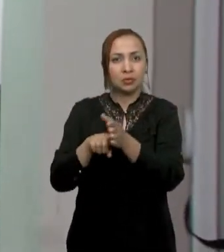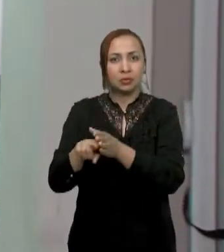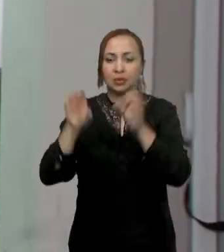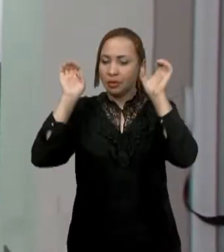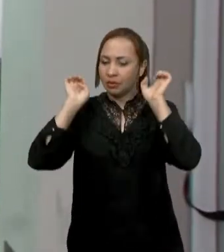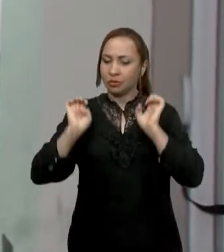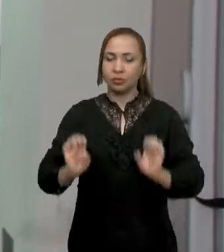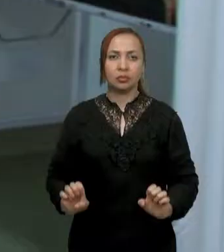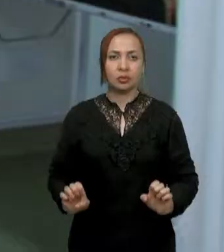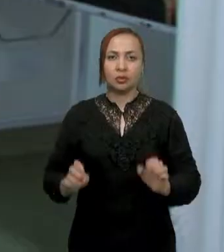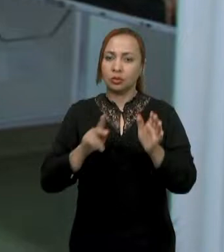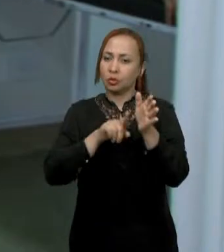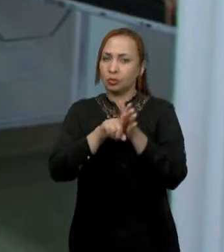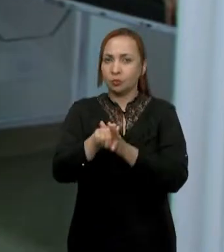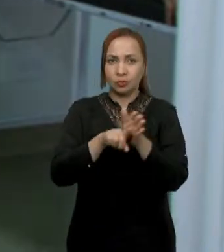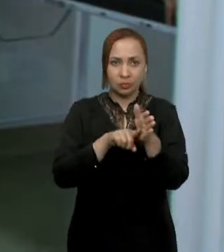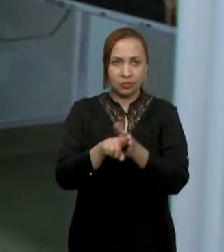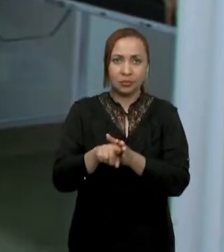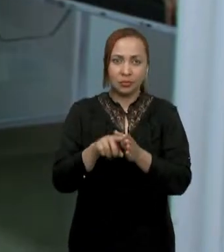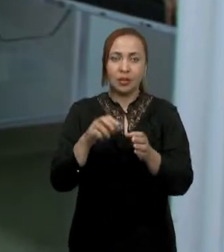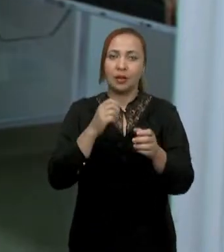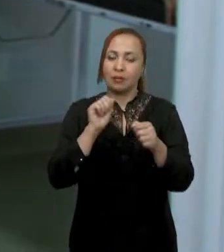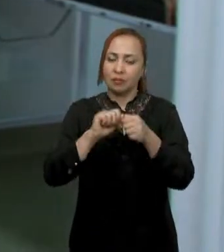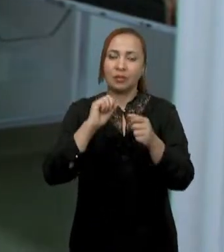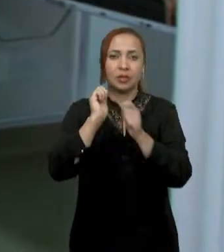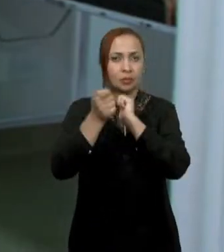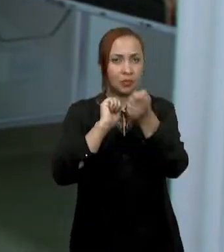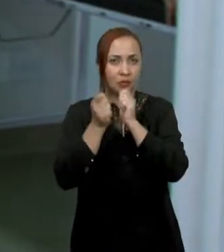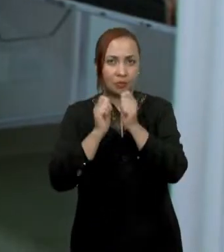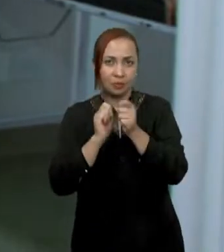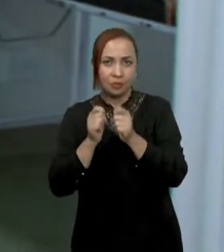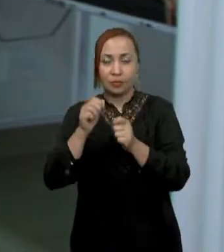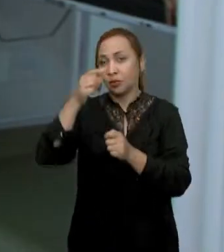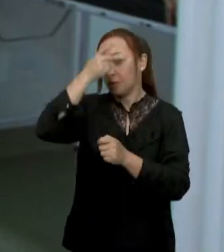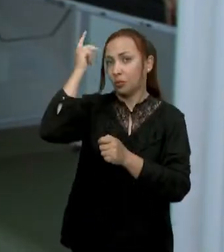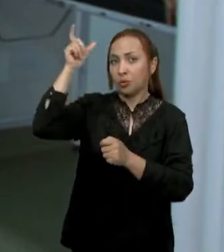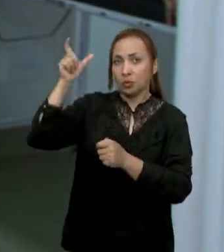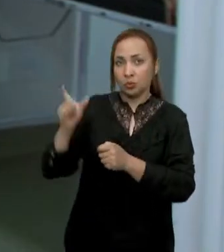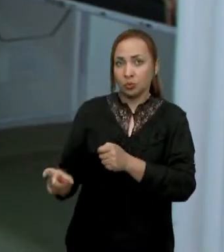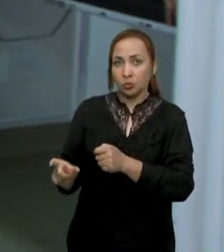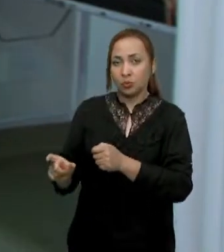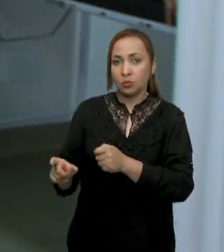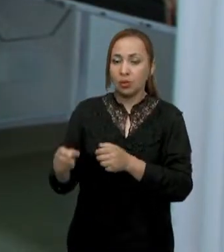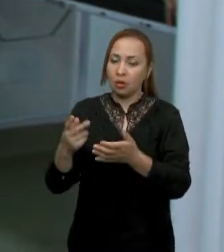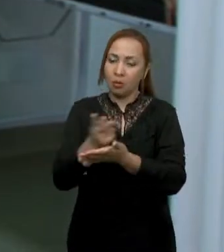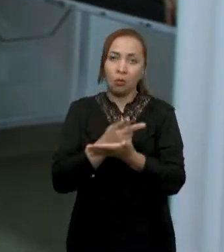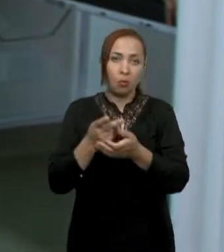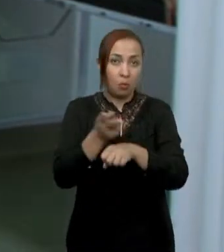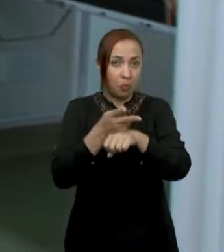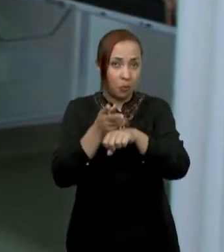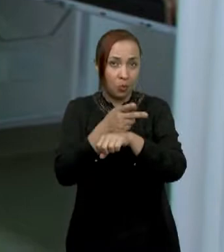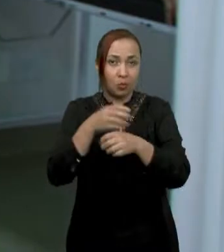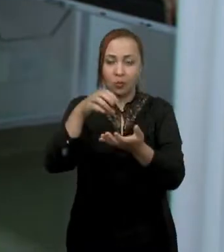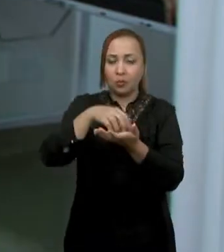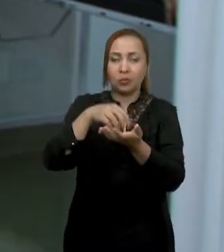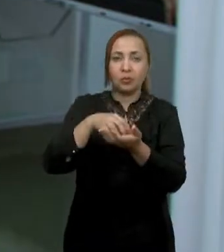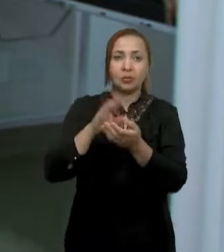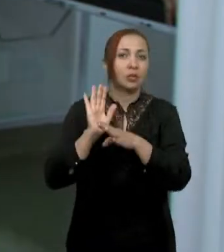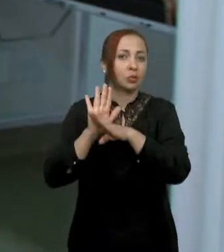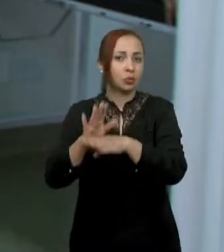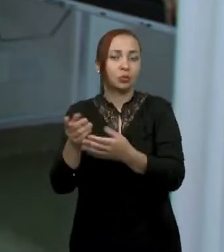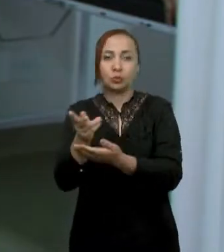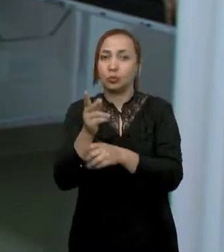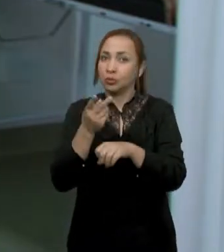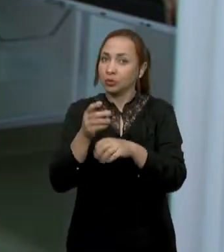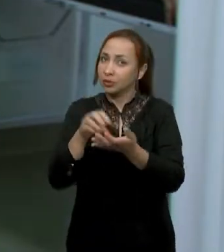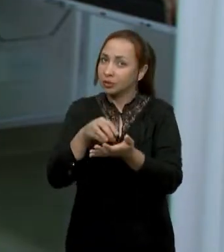Pesquisa, Comitê de Ética e Pesquisas. Né? Então, a gente pode fazer entrevistas diretas com os pacientes, né, que procuram o centro, que estão sendo atendidos